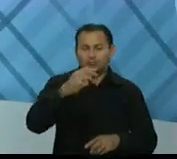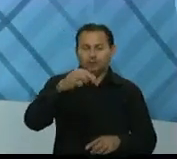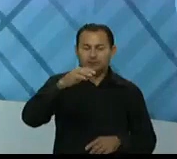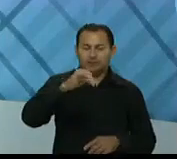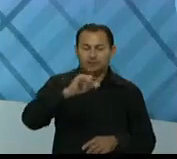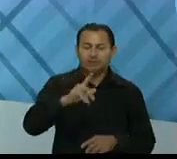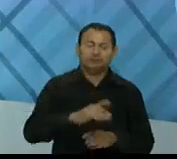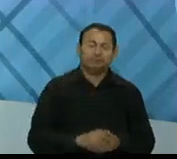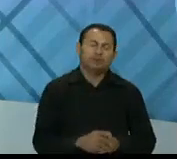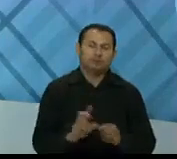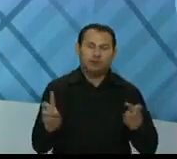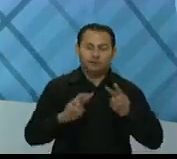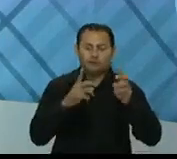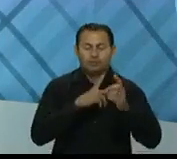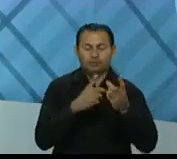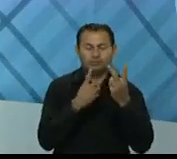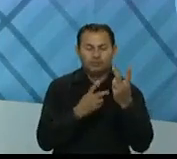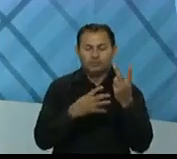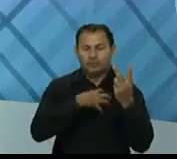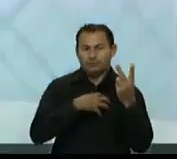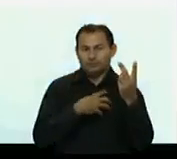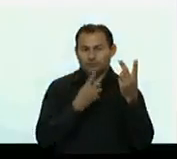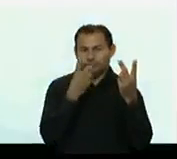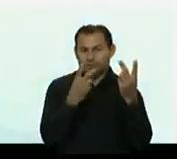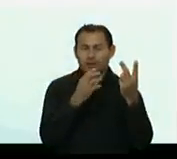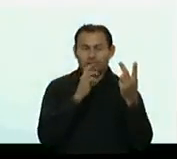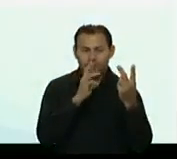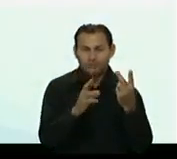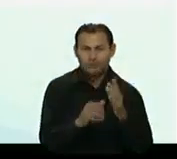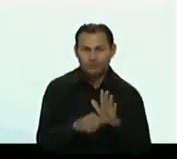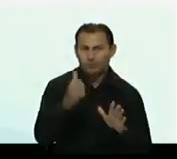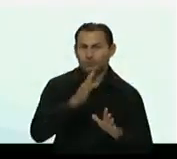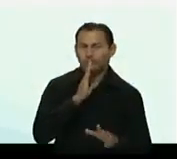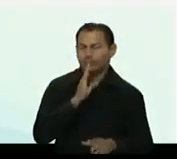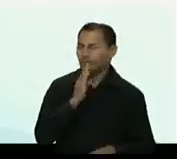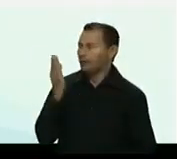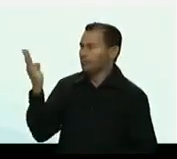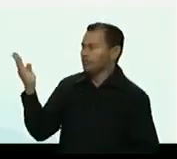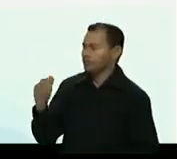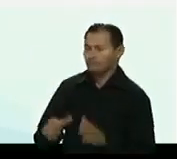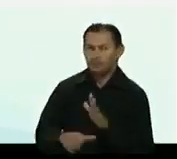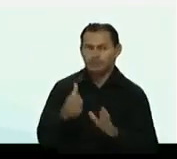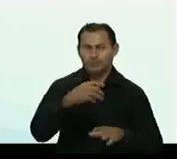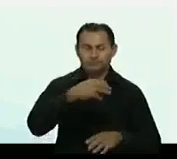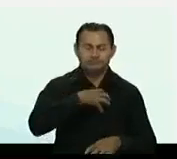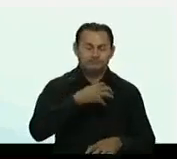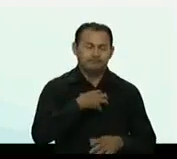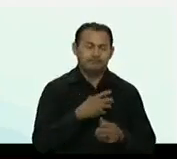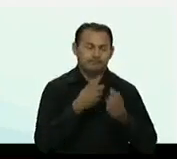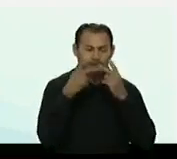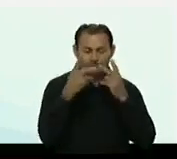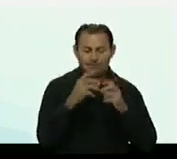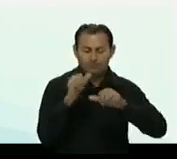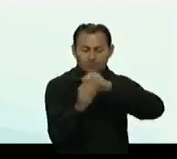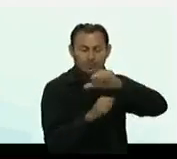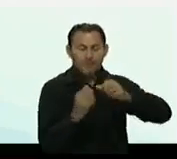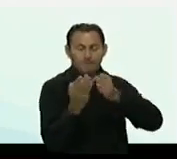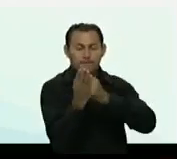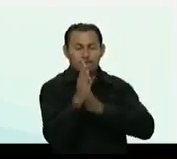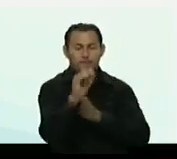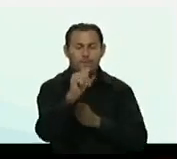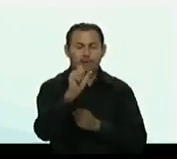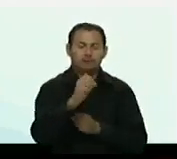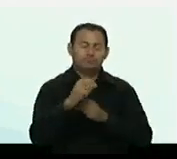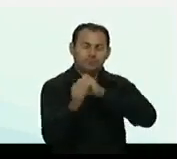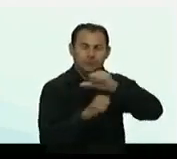logarítmica. Teremos dois modos de resolver essa situação. Vamos conhecer o primeiro. O primeiro modo é referente à mudança de base.